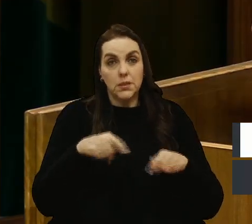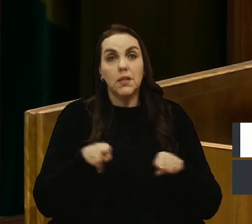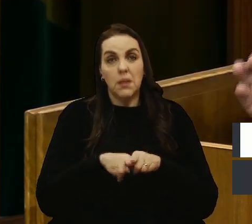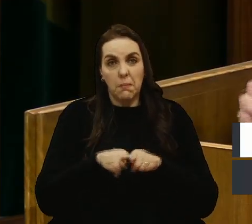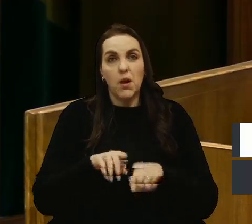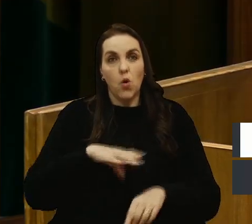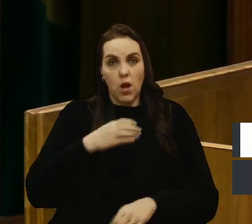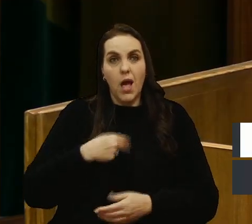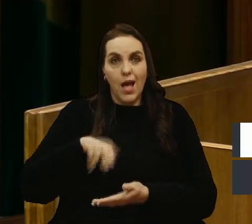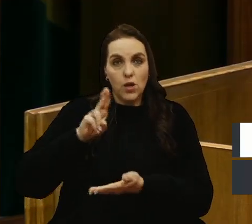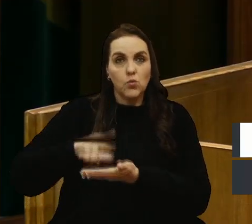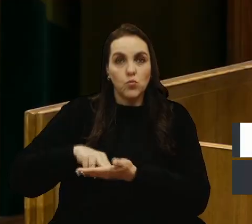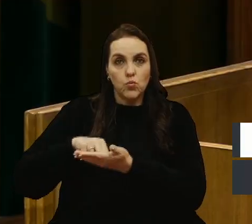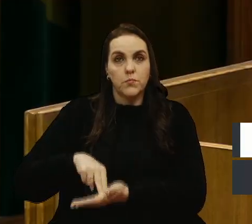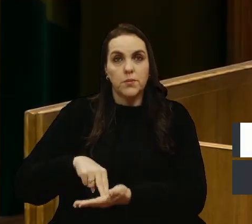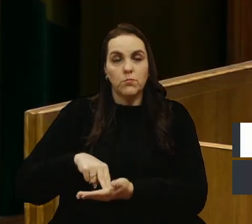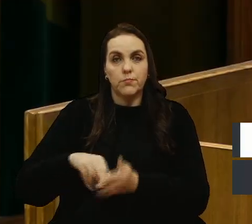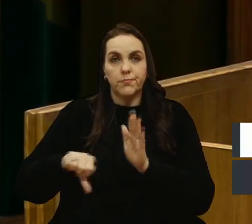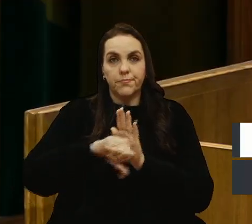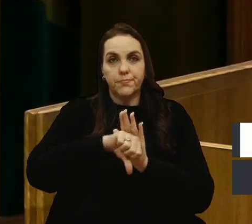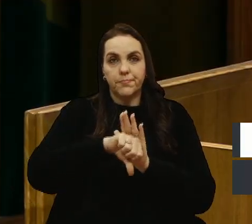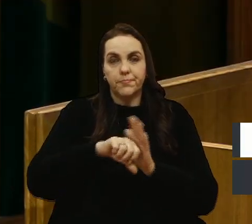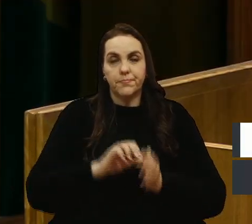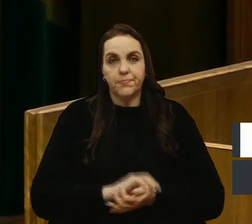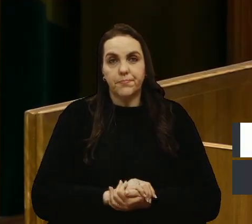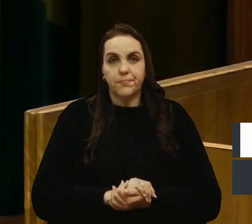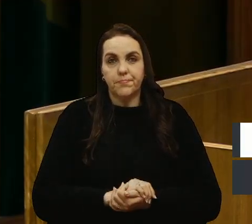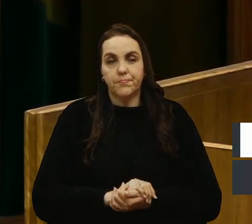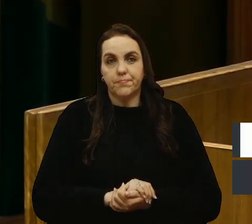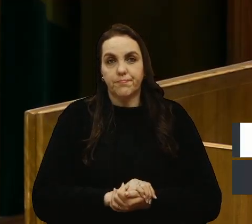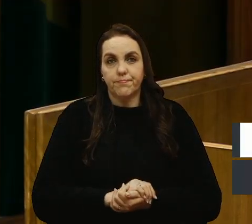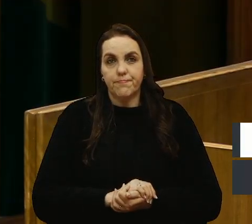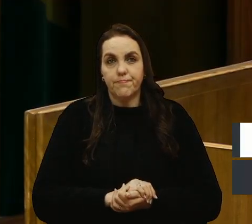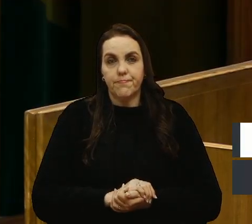para assumir o seu crime.